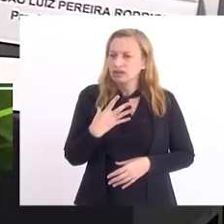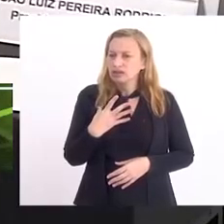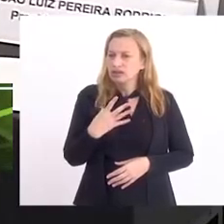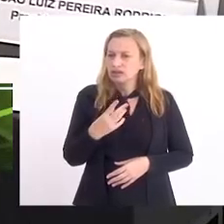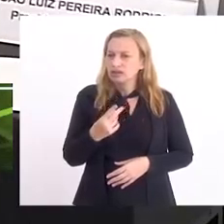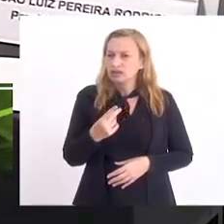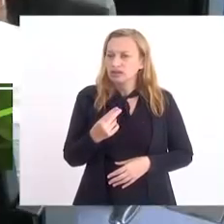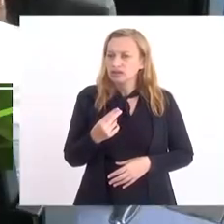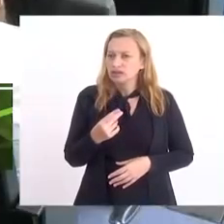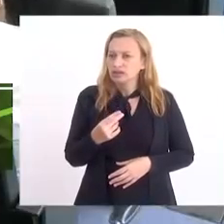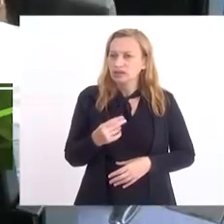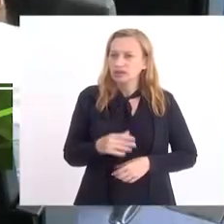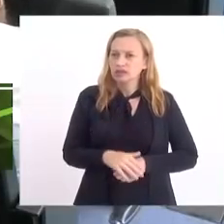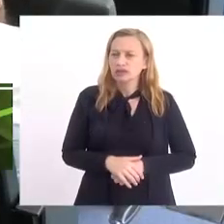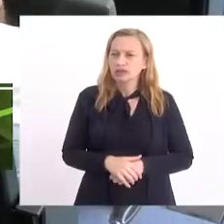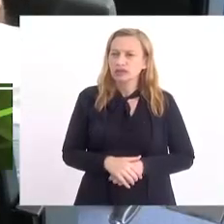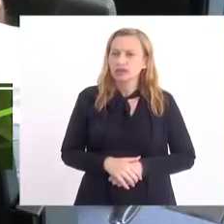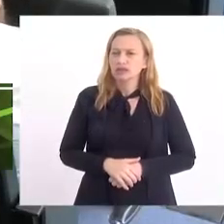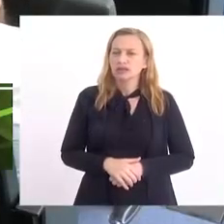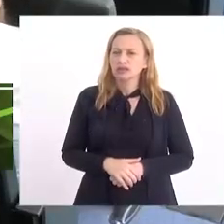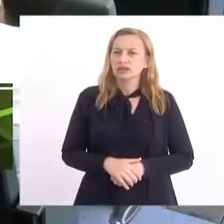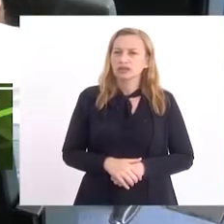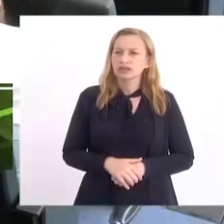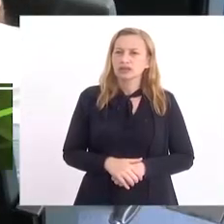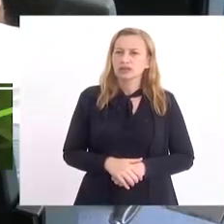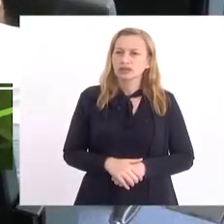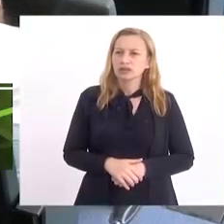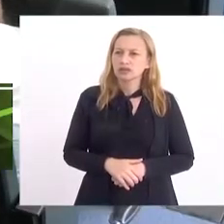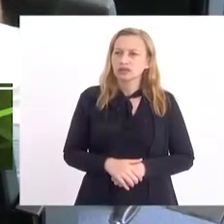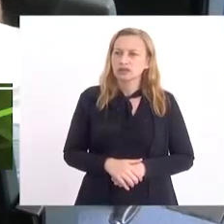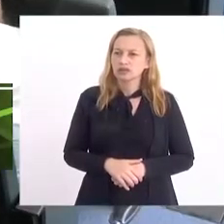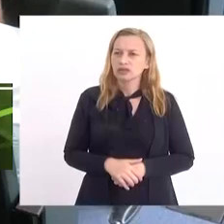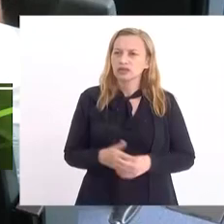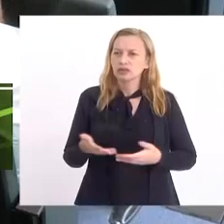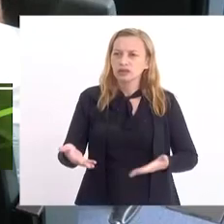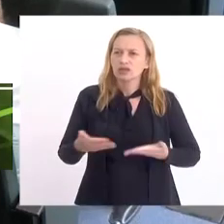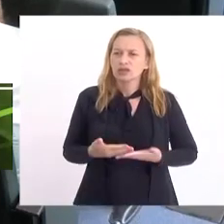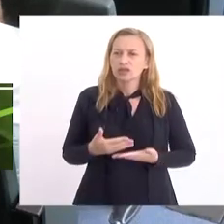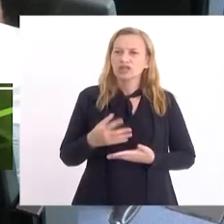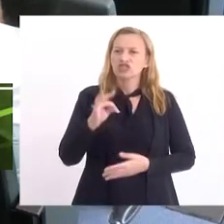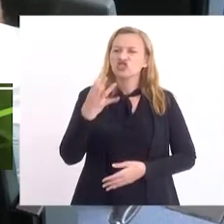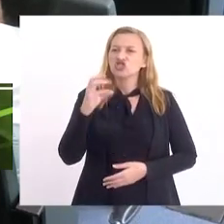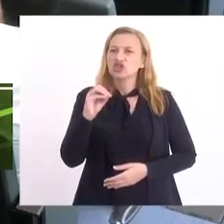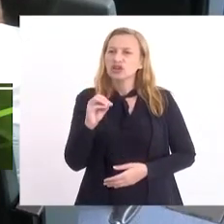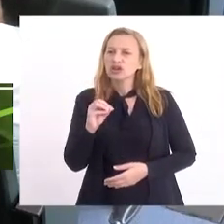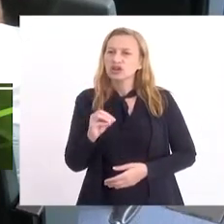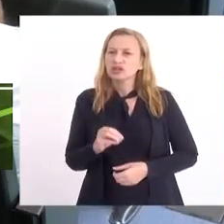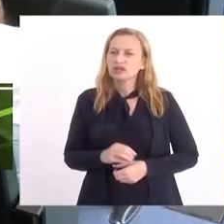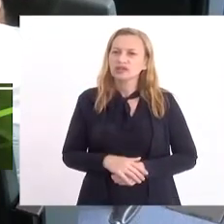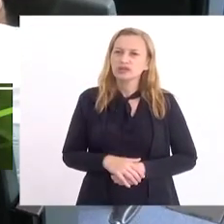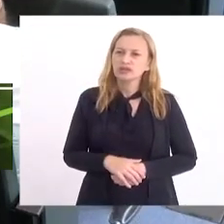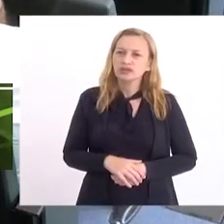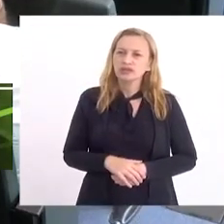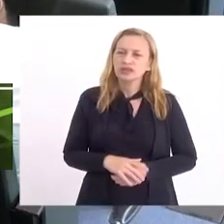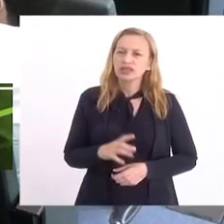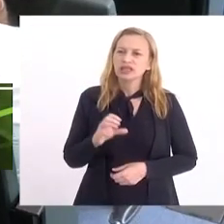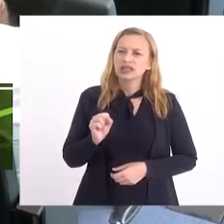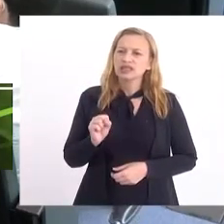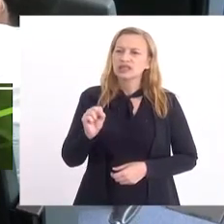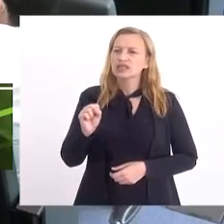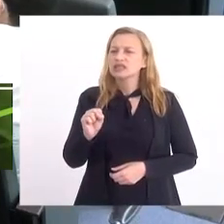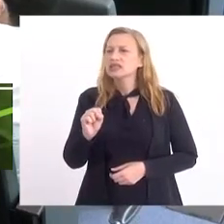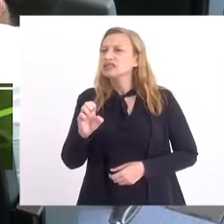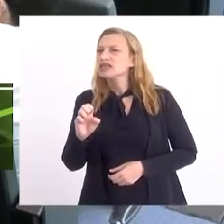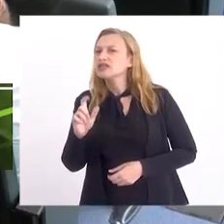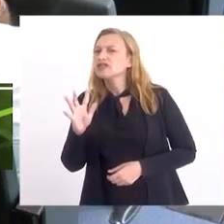pouco. Não. Está claro. Eu quero convidar o senhor Thiago dos Santos Salgado, da CEPLAG, que está aqui conosco,